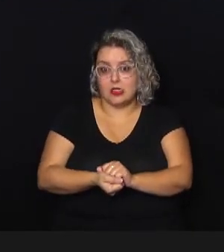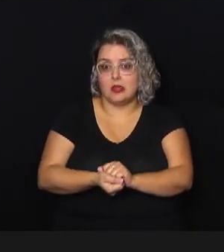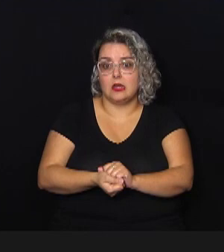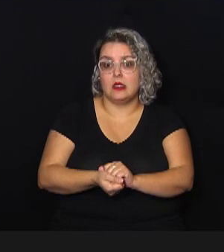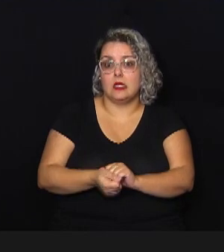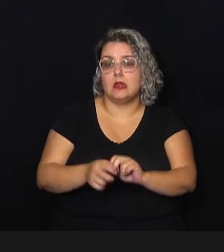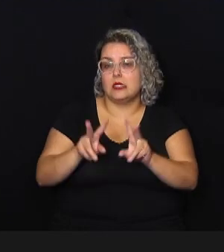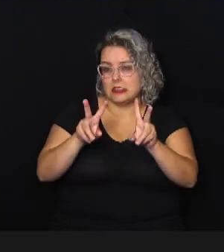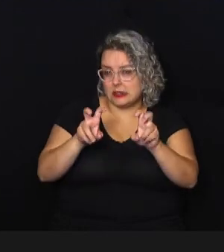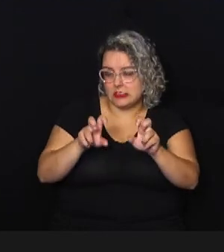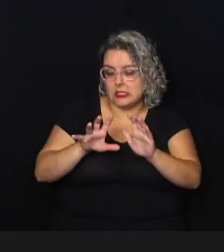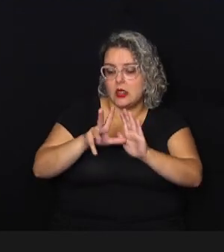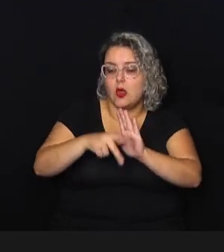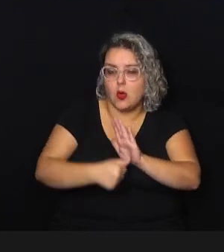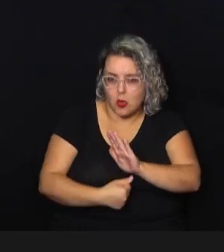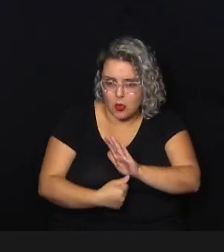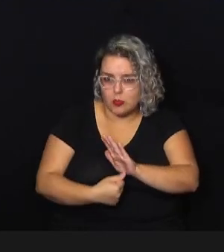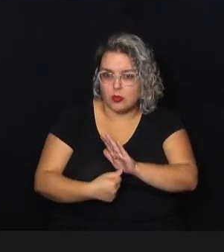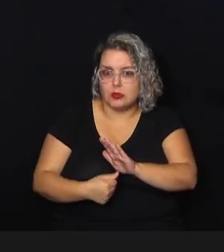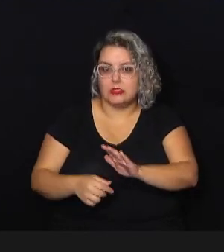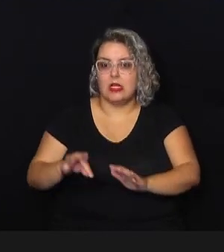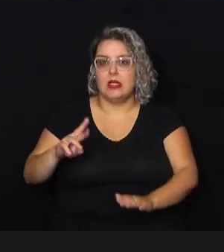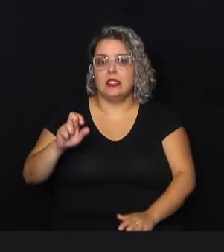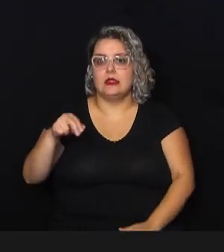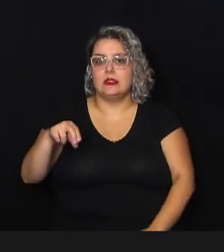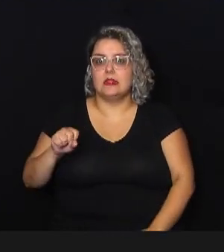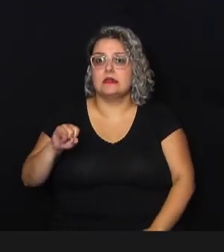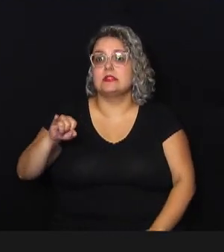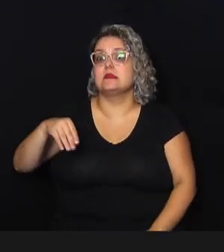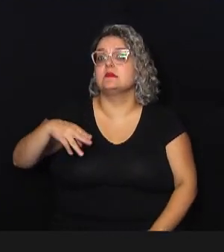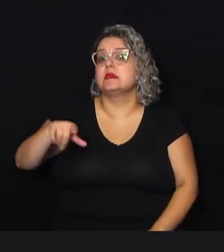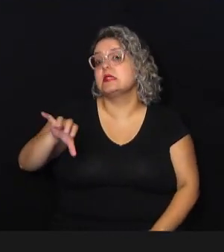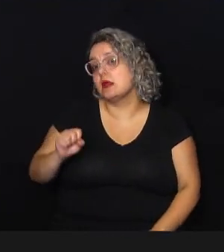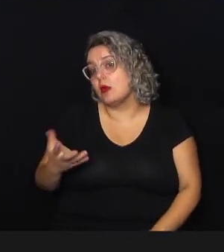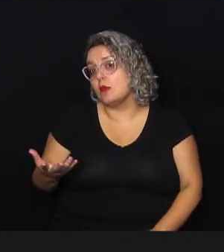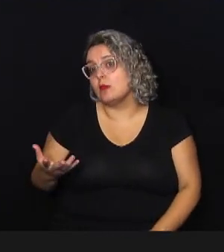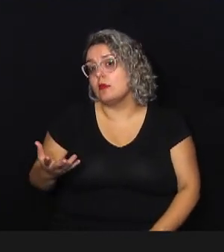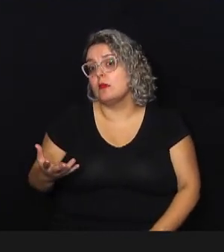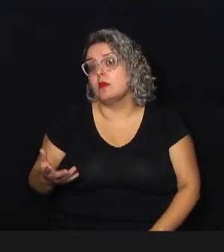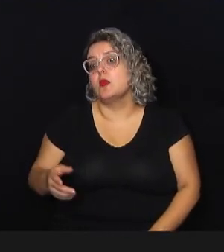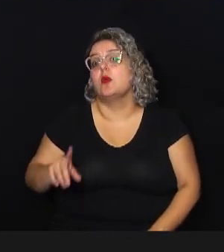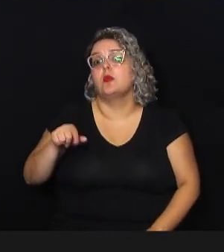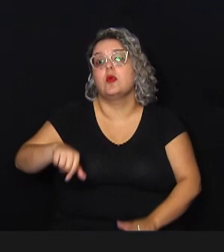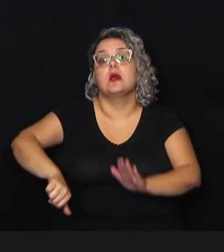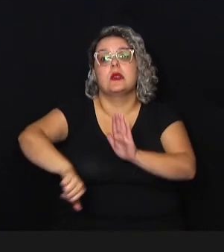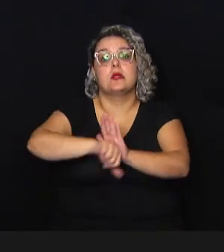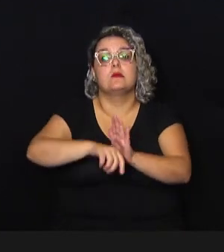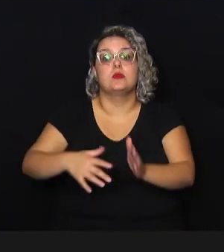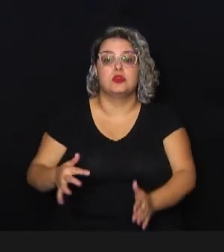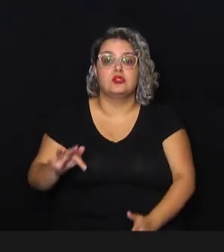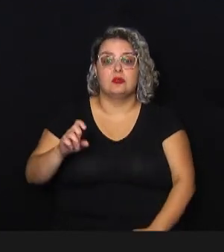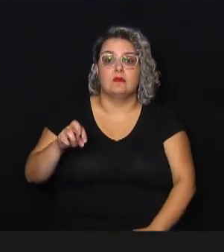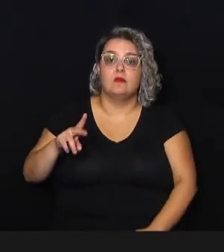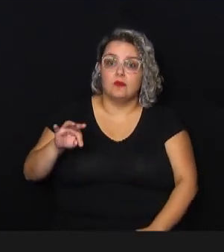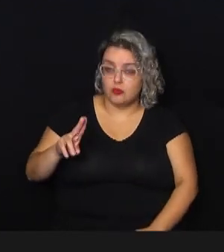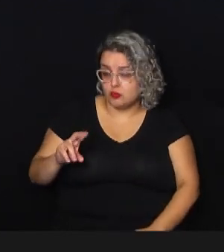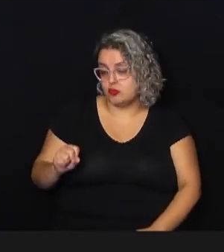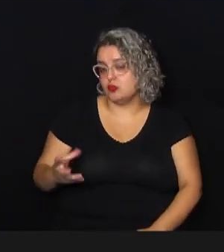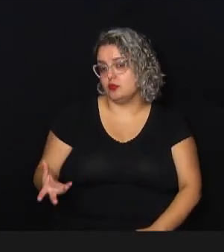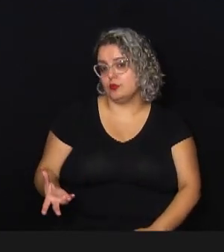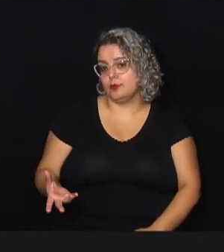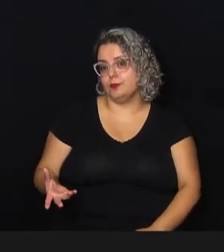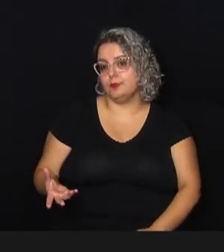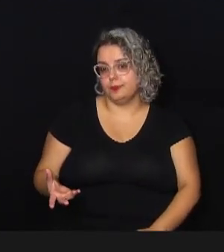roubo dessas transmissões ao crime de furto, como é comumente visto nos gastos de energia, né? Hoje os gastos